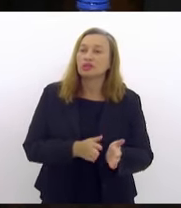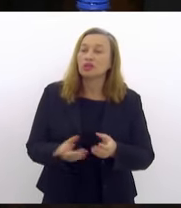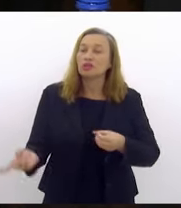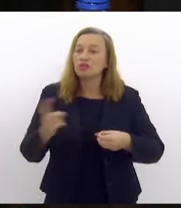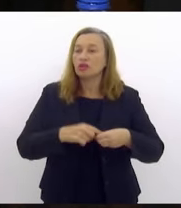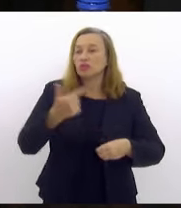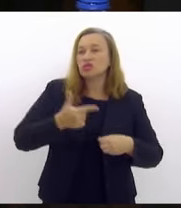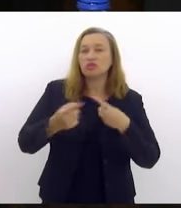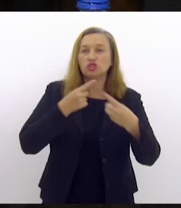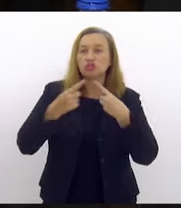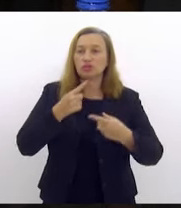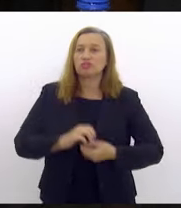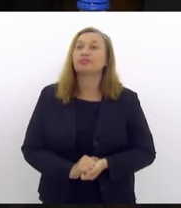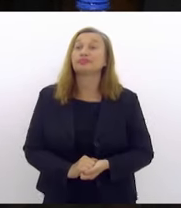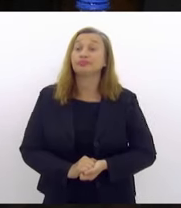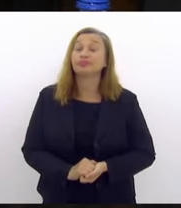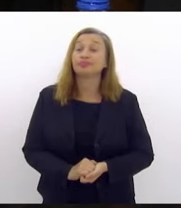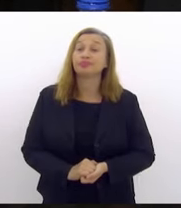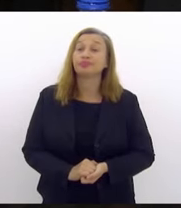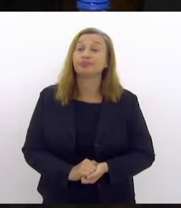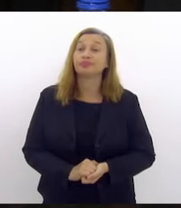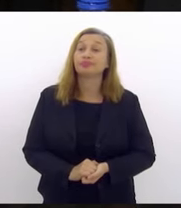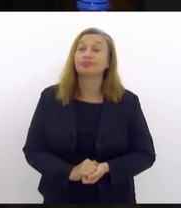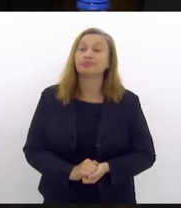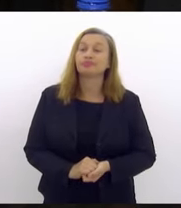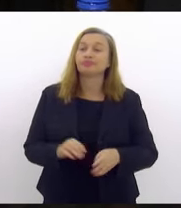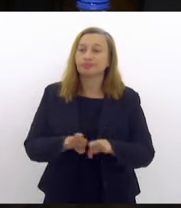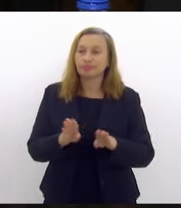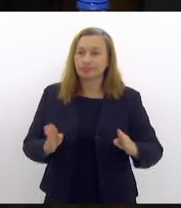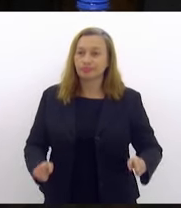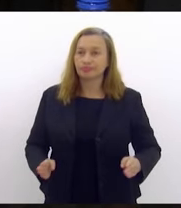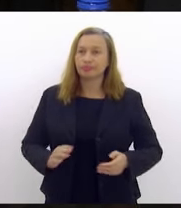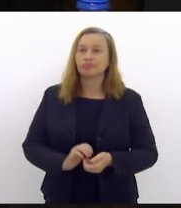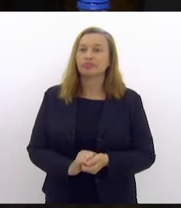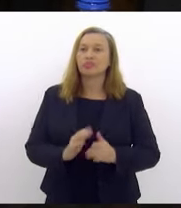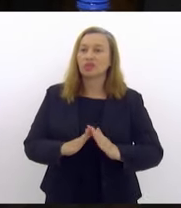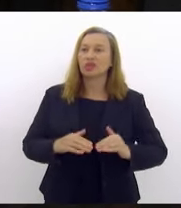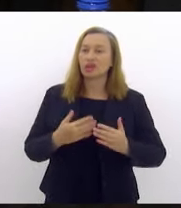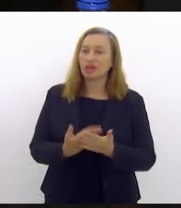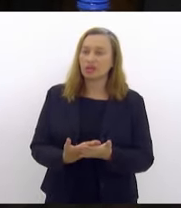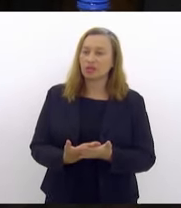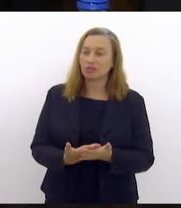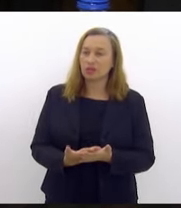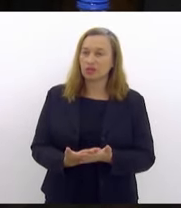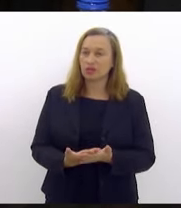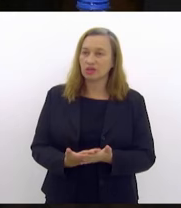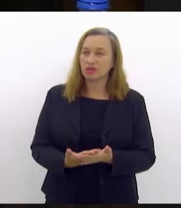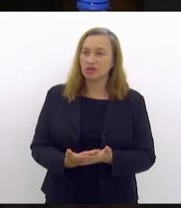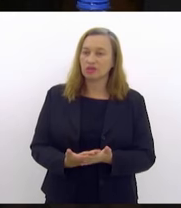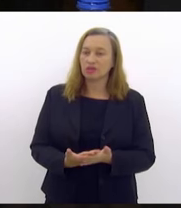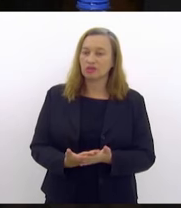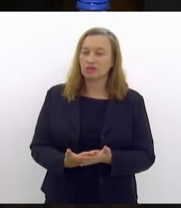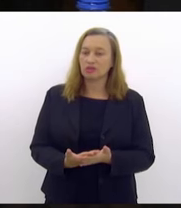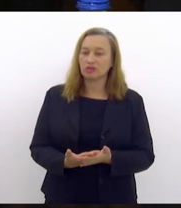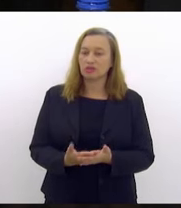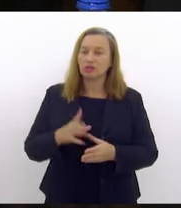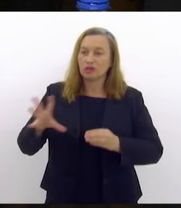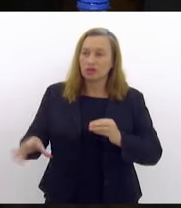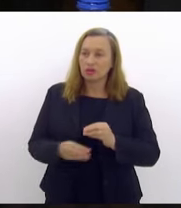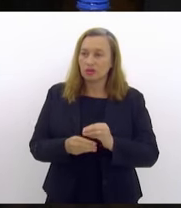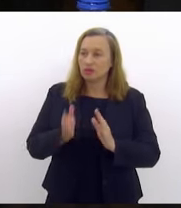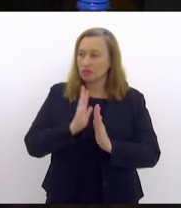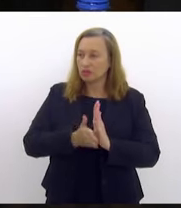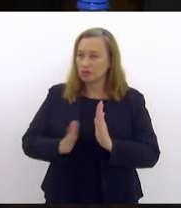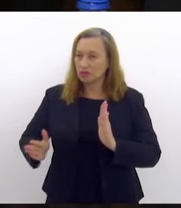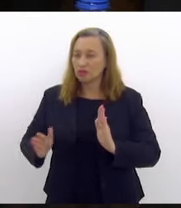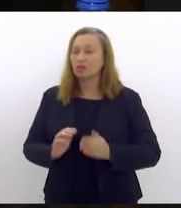vencido para a segunda discussão. Há sobre a mesa requerimentos, os seguintes requerimentos de inclusão na ordem do dia.